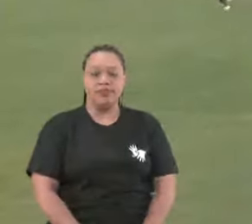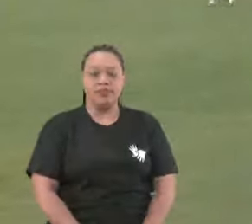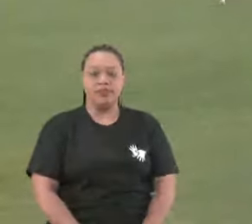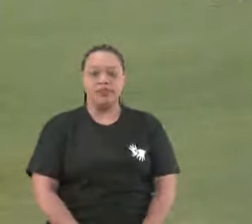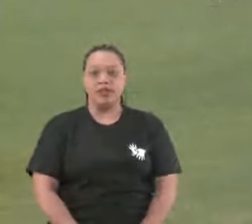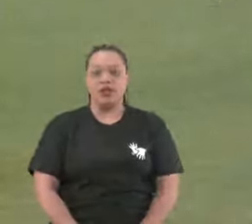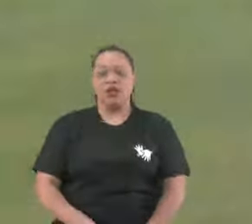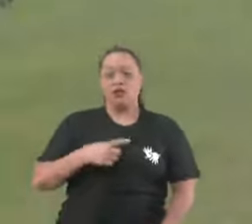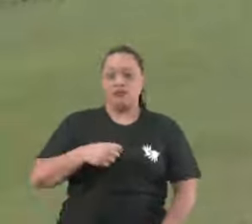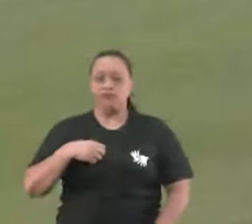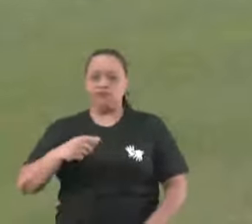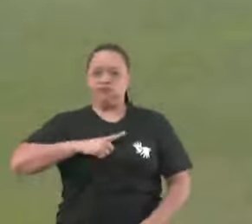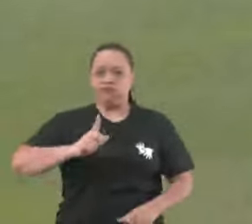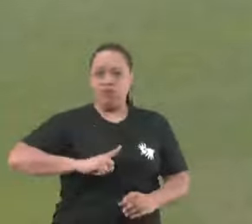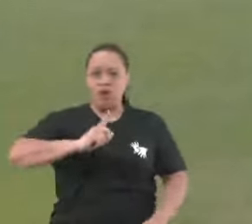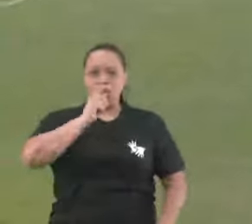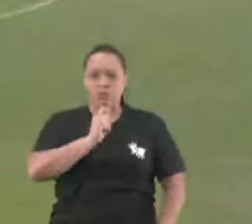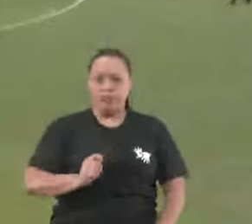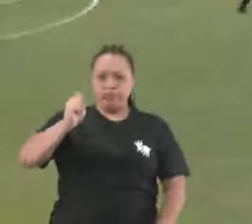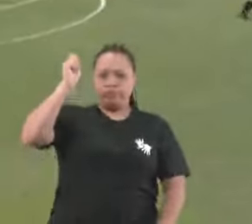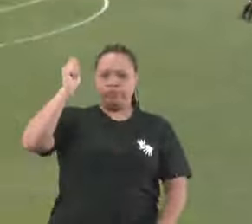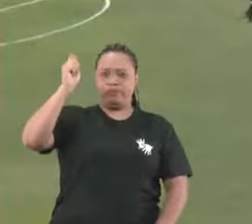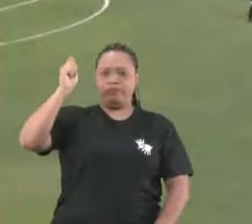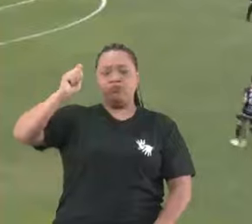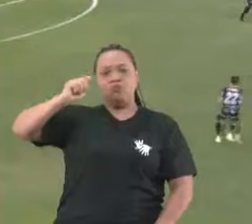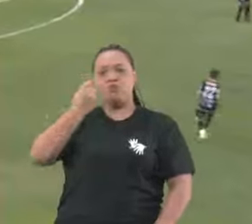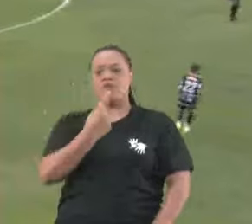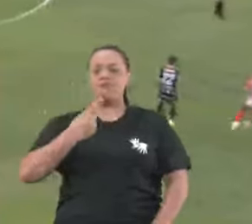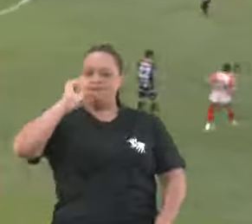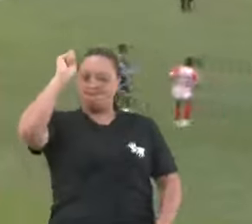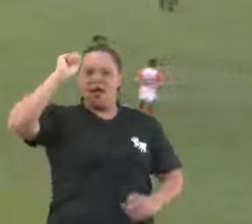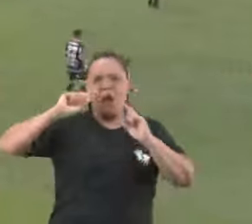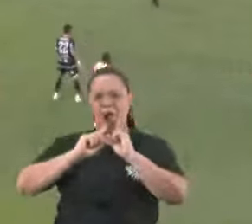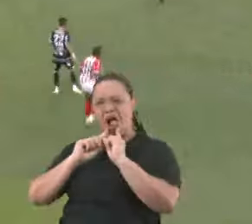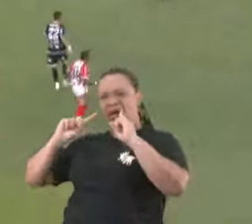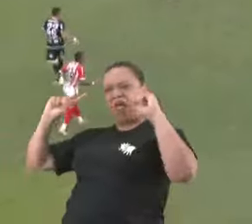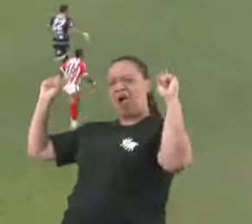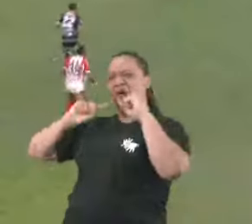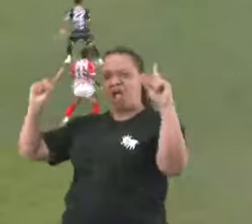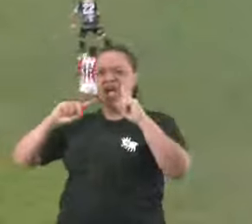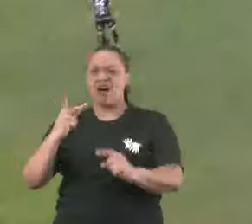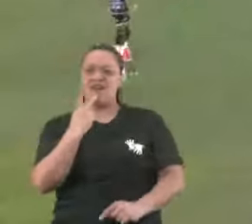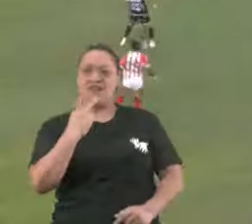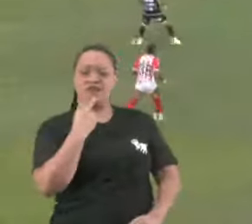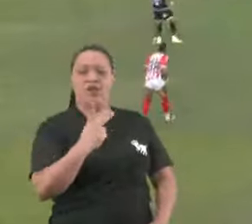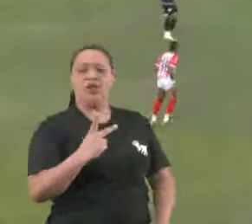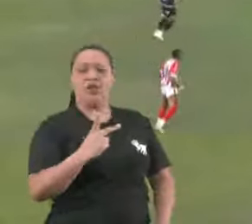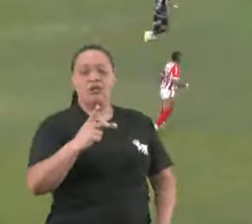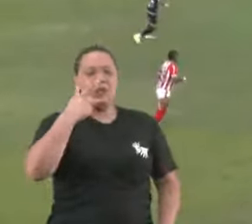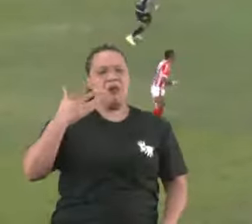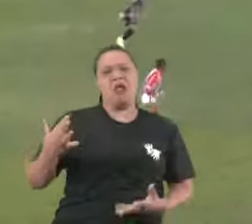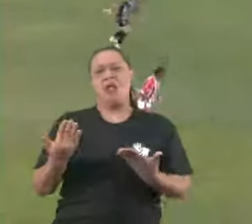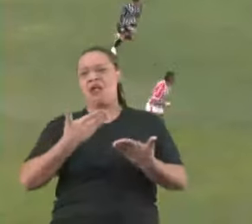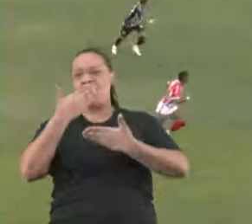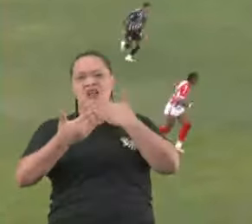Ele tomou um cartão por reclamação, continuou reclamando, disse que o árbitro na oportunidade era